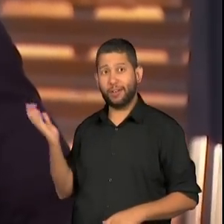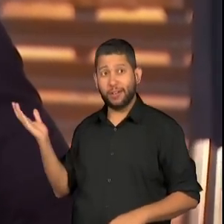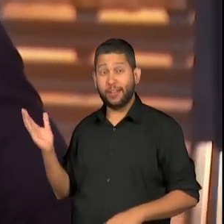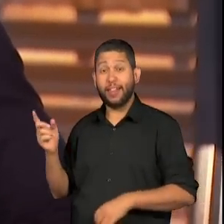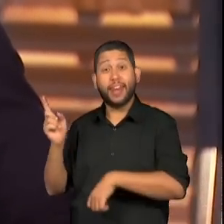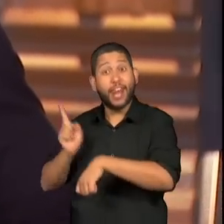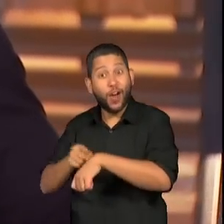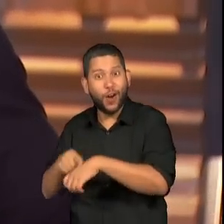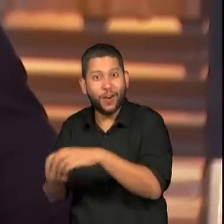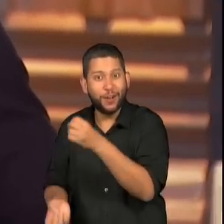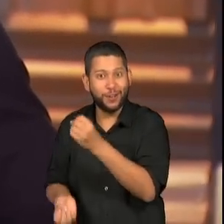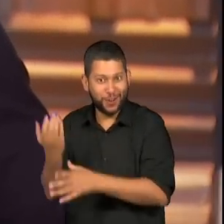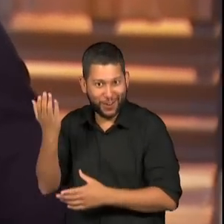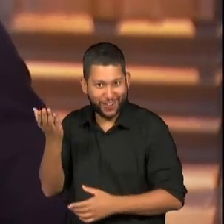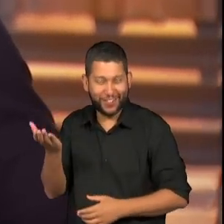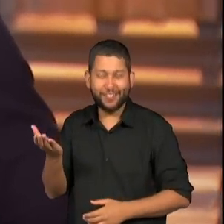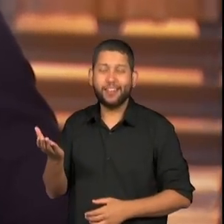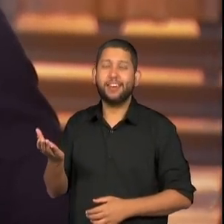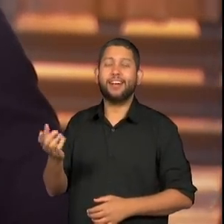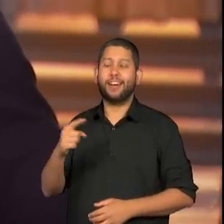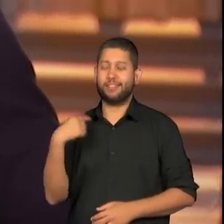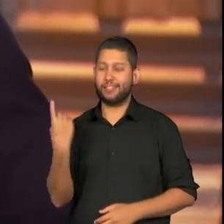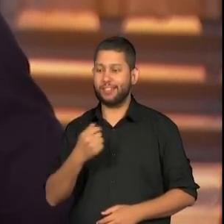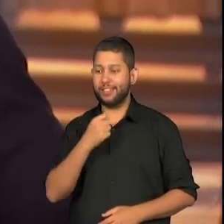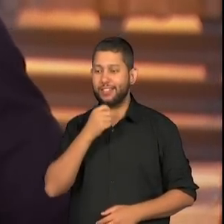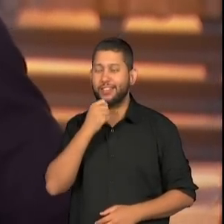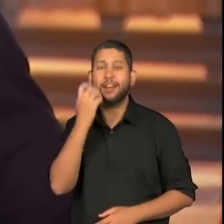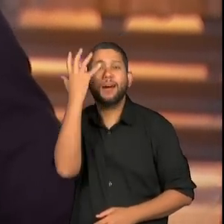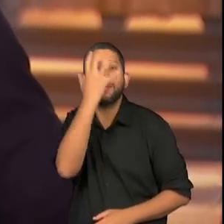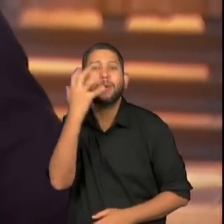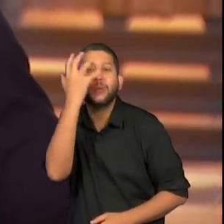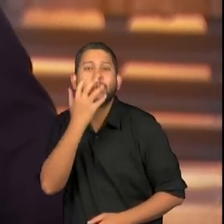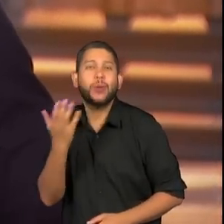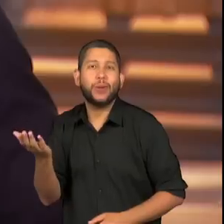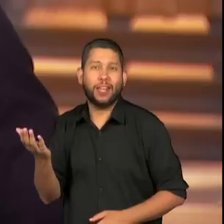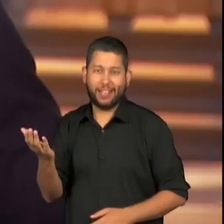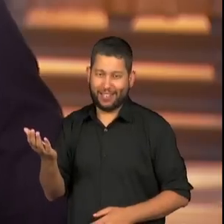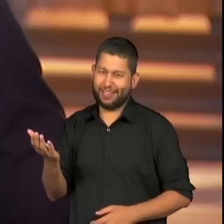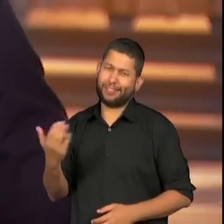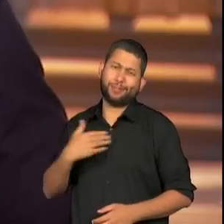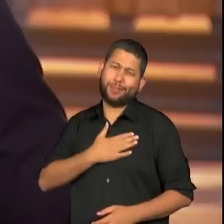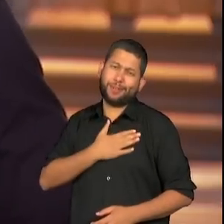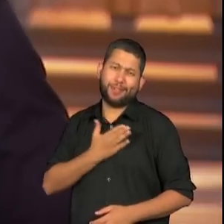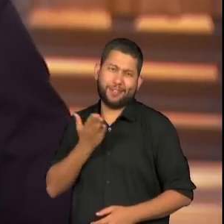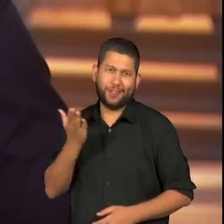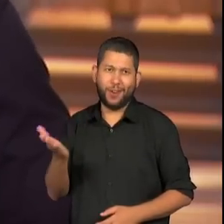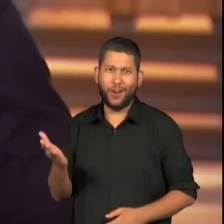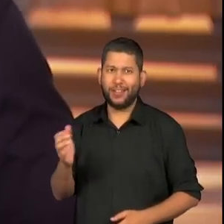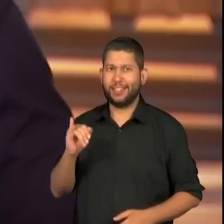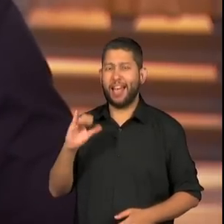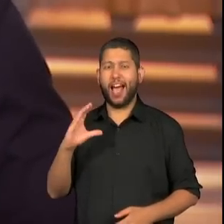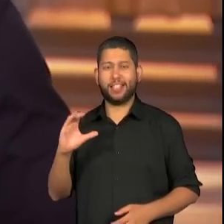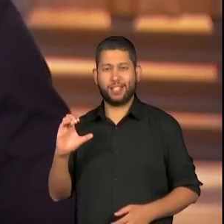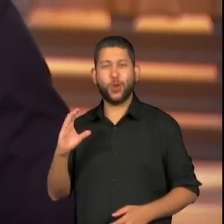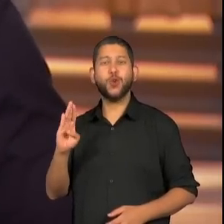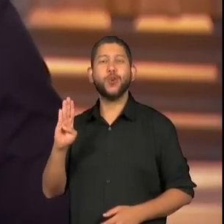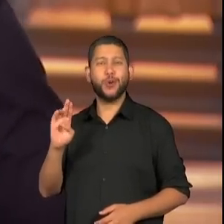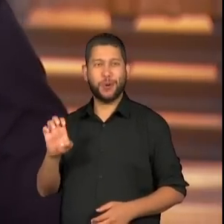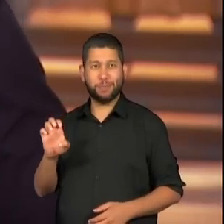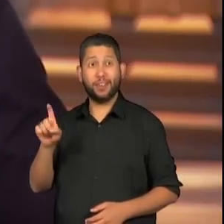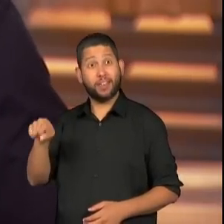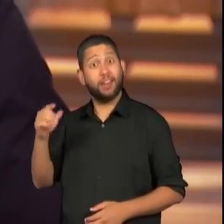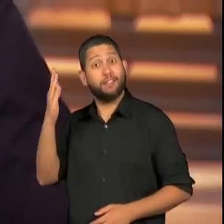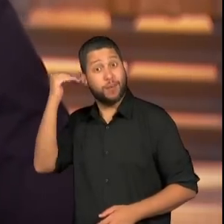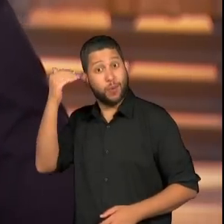lançado, a gente tinha uma paixão, né, pelo Ice Cube, né, que era um dos vocalistas do NWA